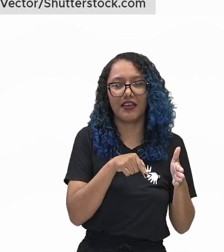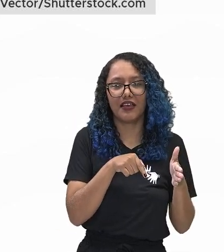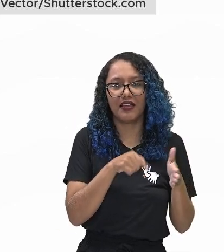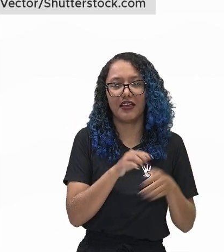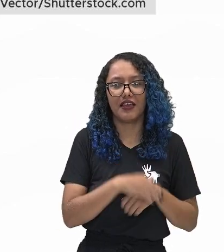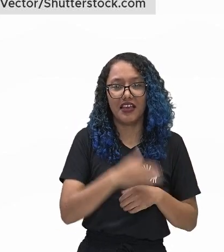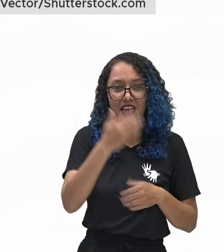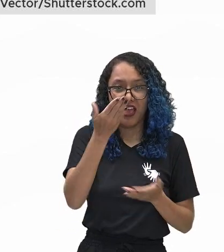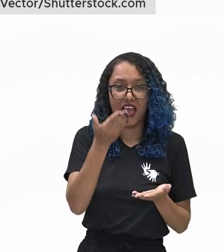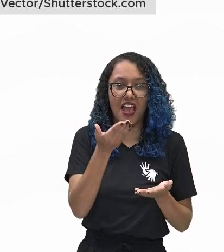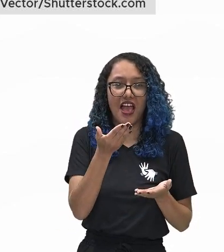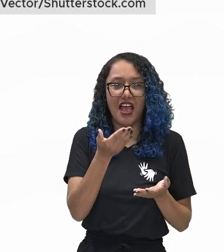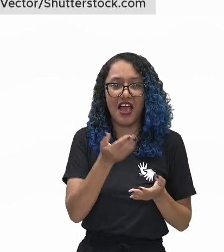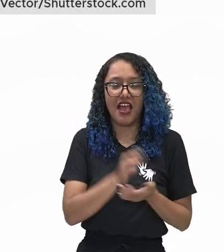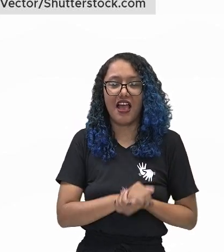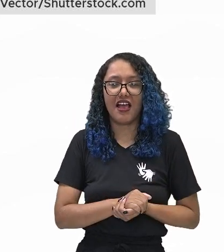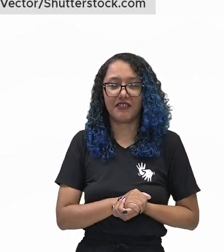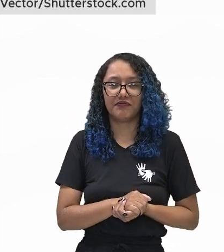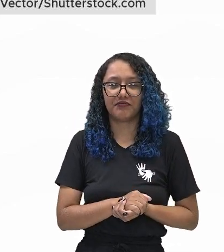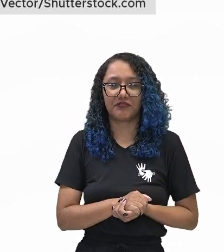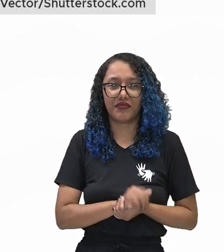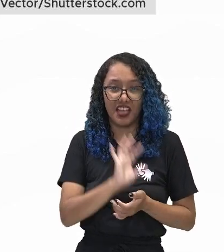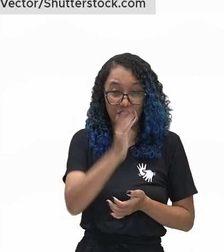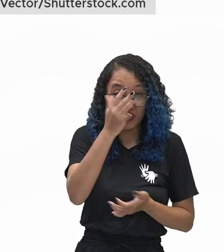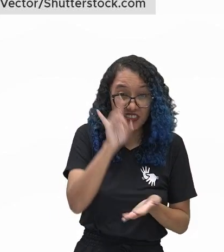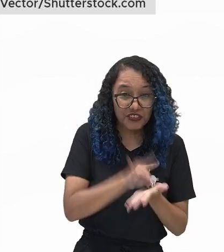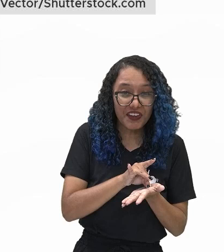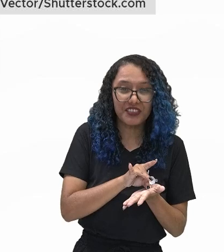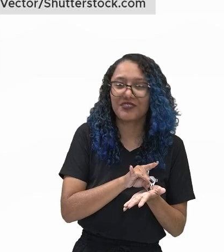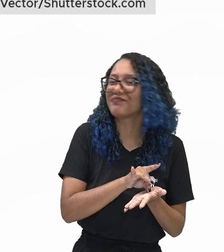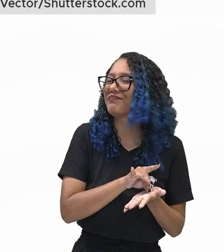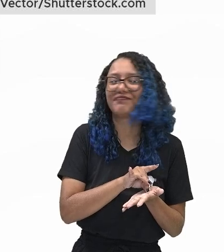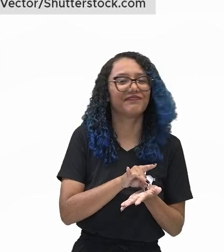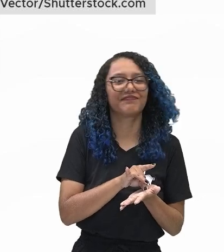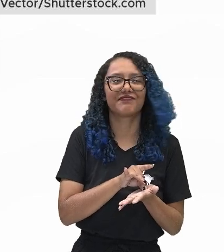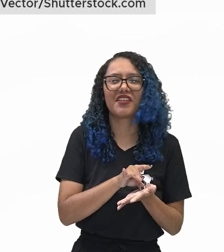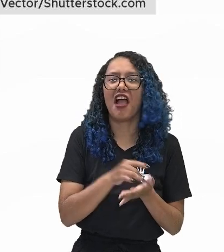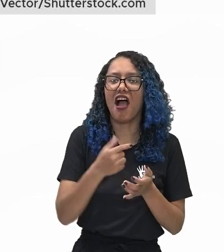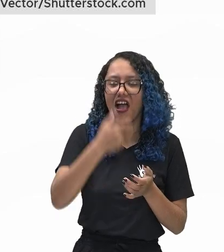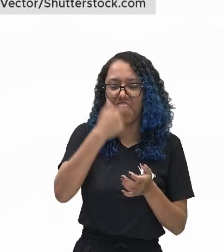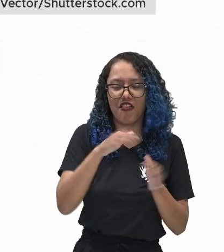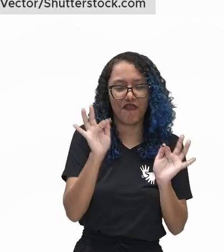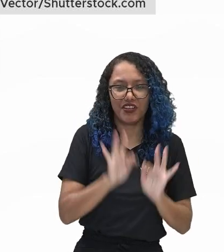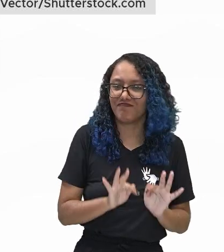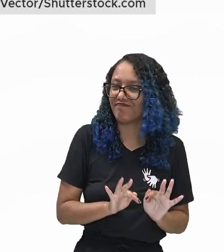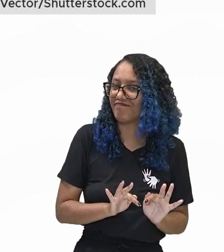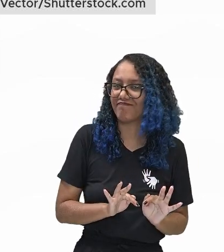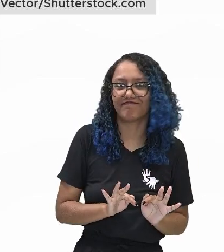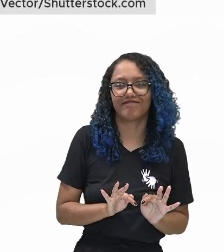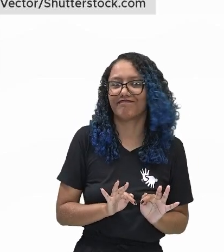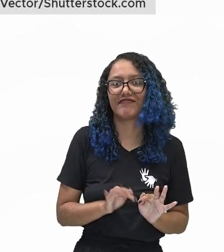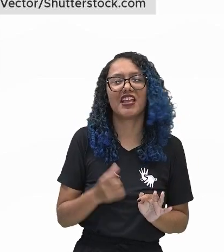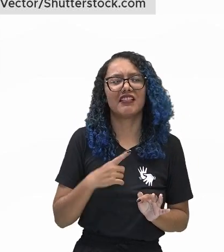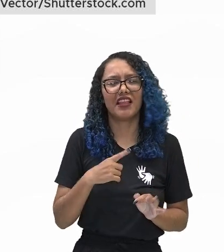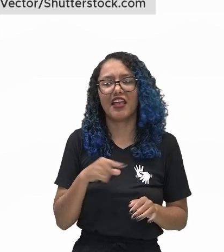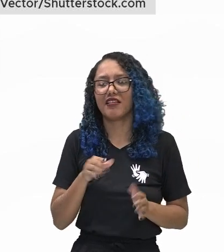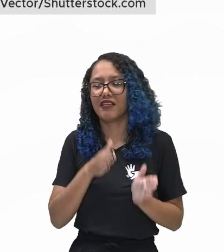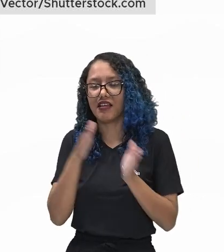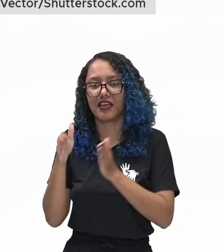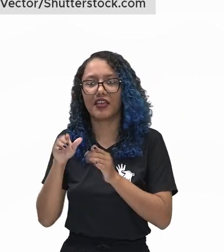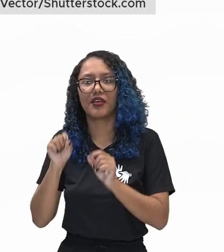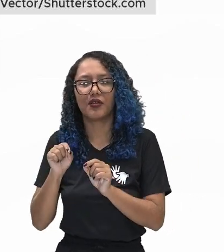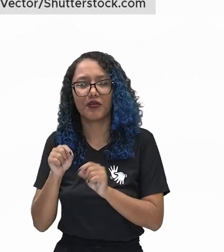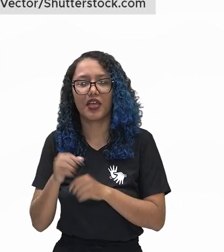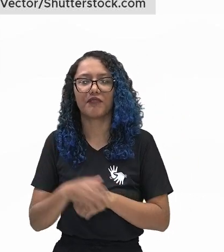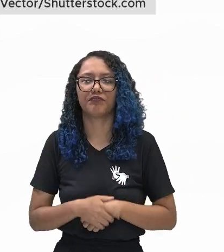Cadê a felicidade que prometeram para a gente? Não é? Aparece aí a psicologia do inconsciente de Freud, aparece aí o princípio